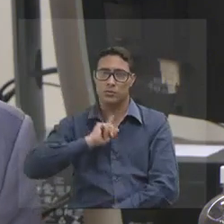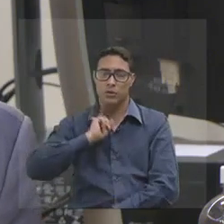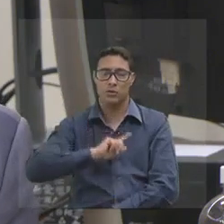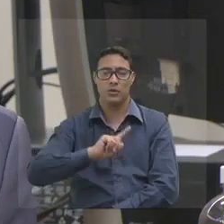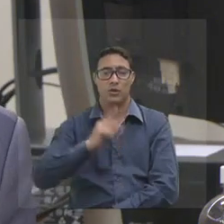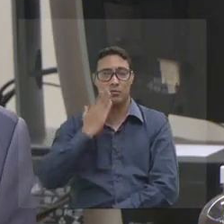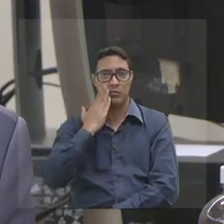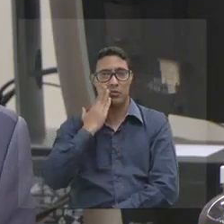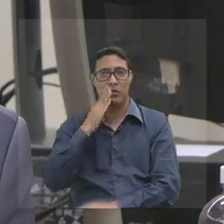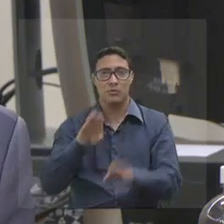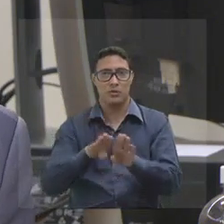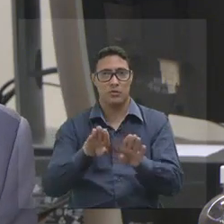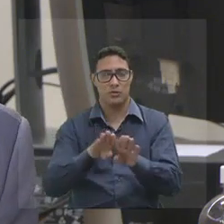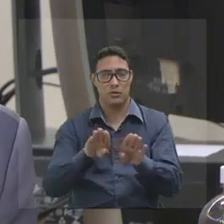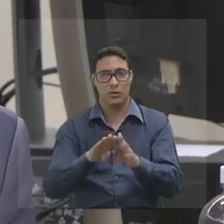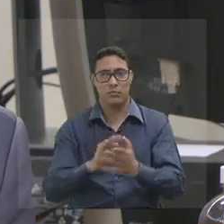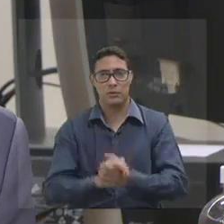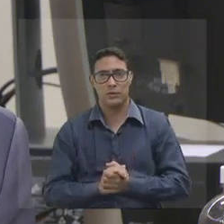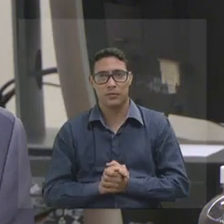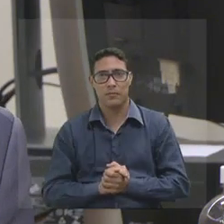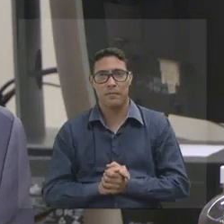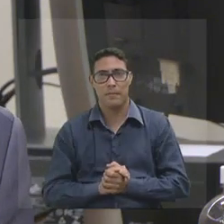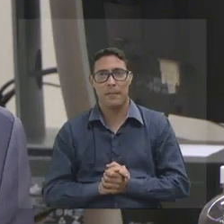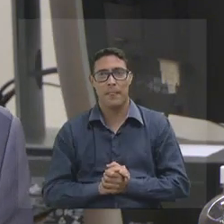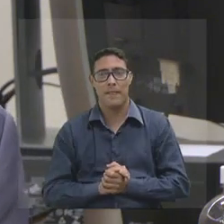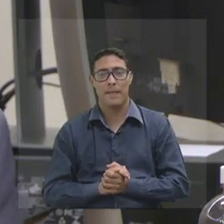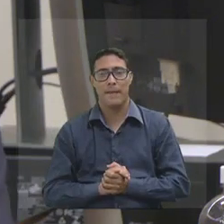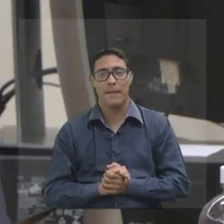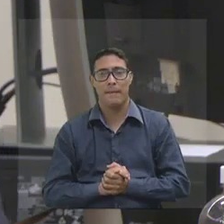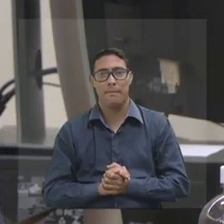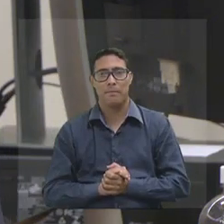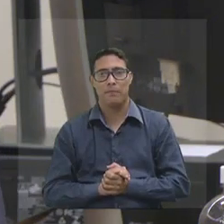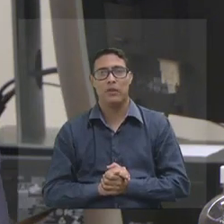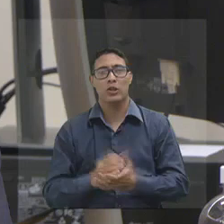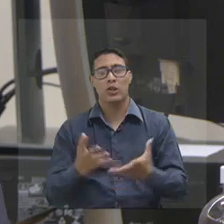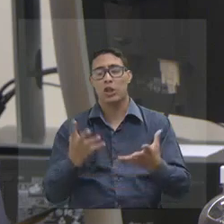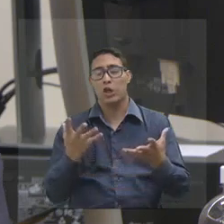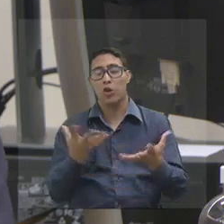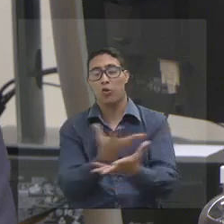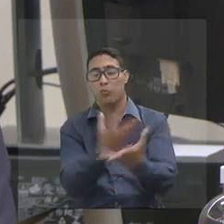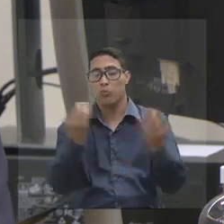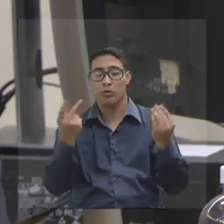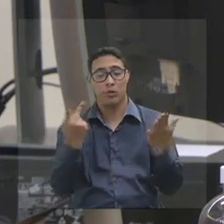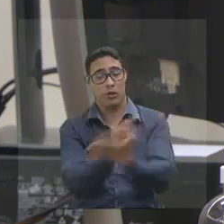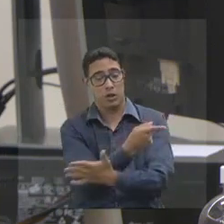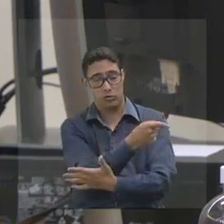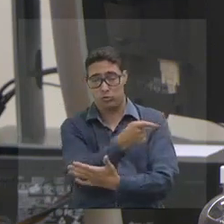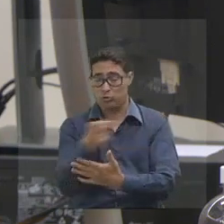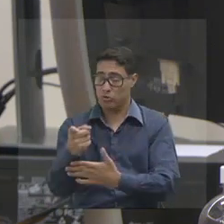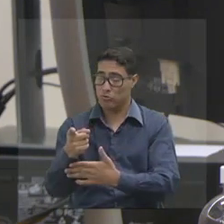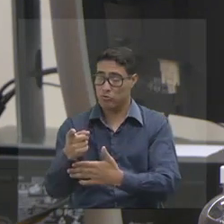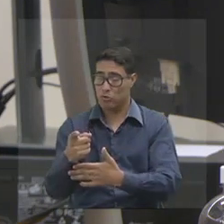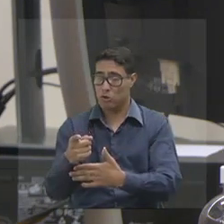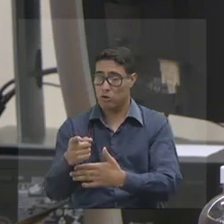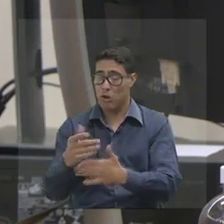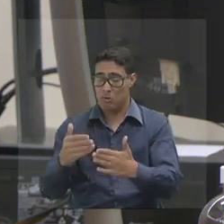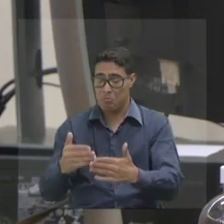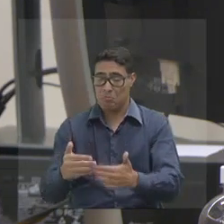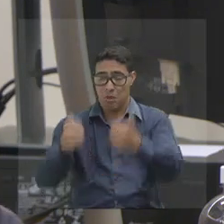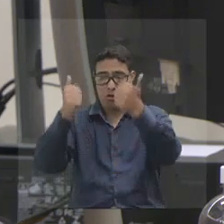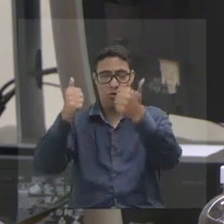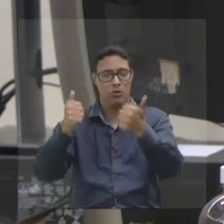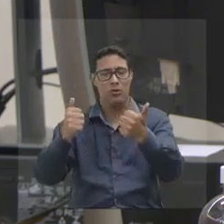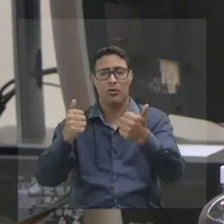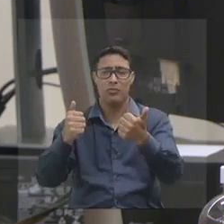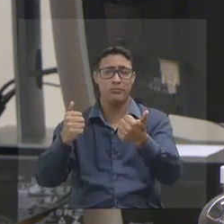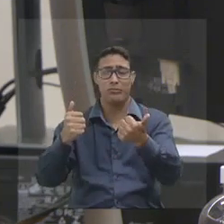né às vezes né Gil sabemos muitas vezes eu que grande parte das ações não são melhores efetivadas em detrimento da